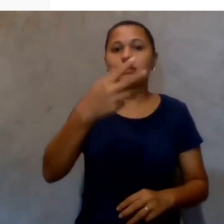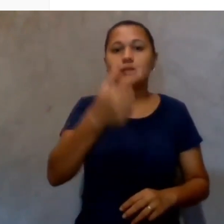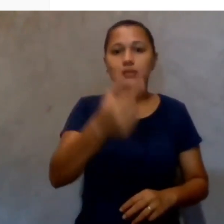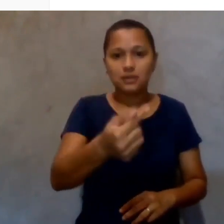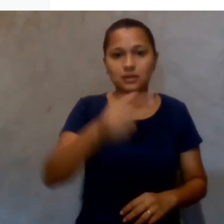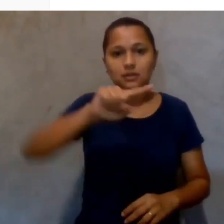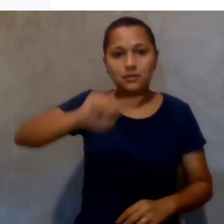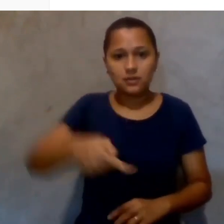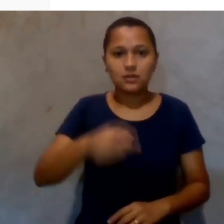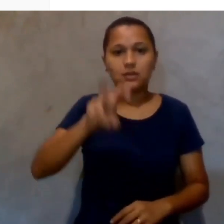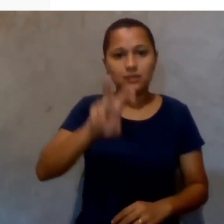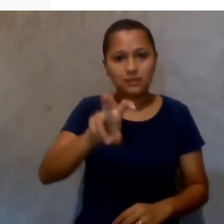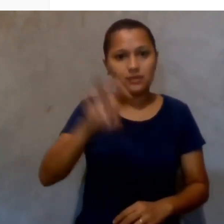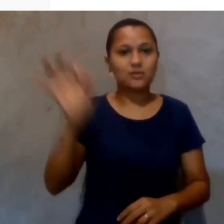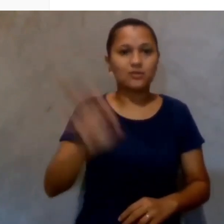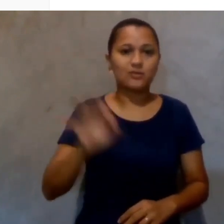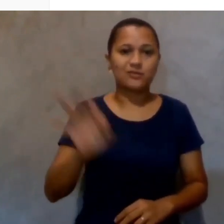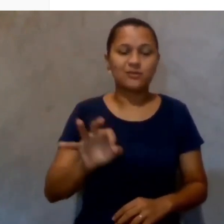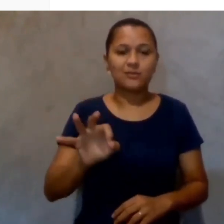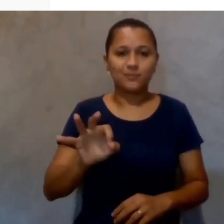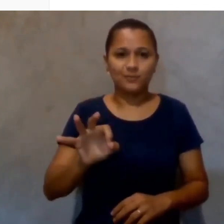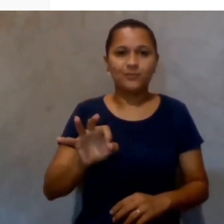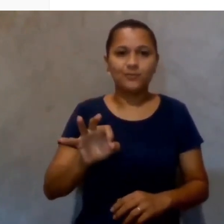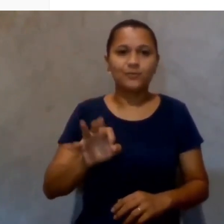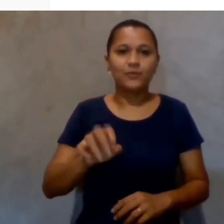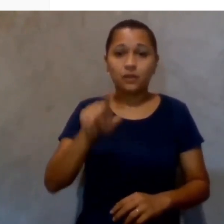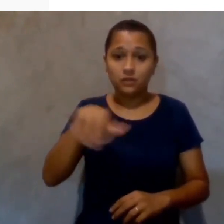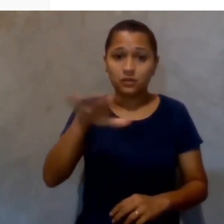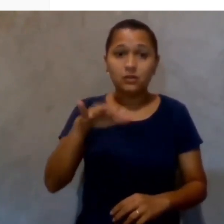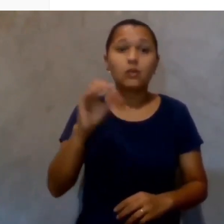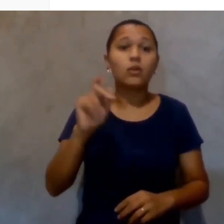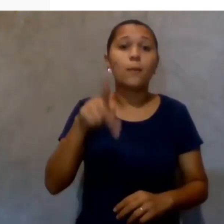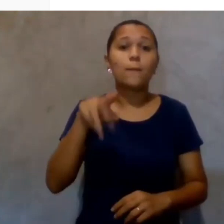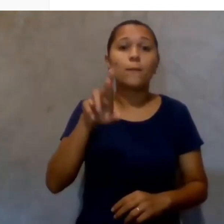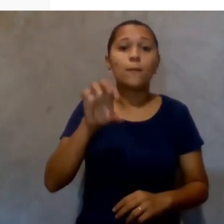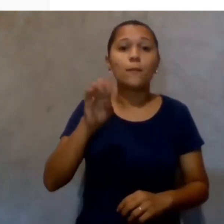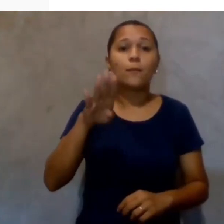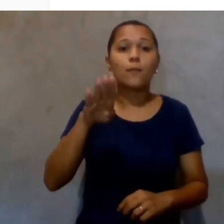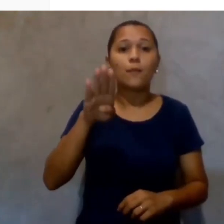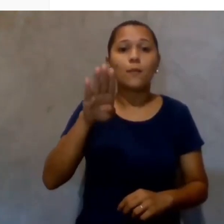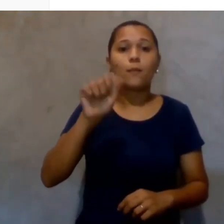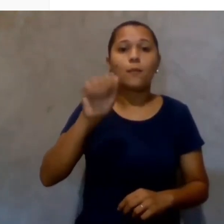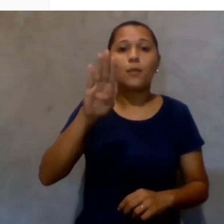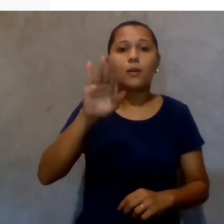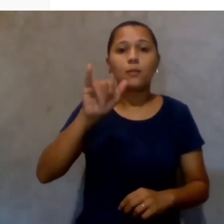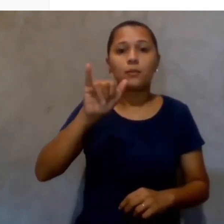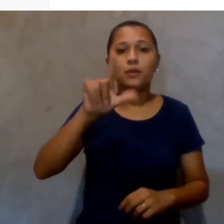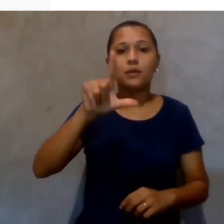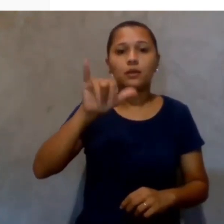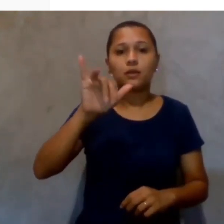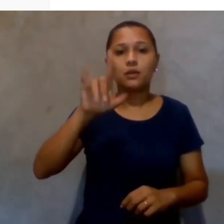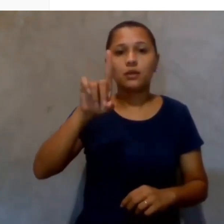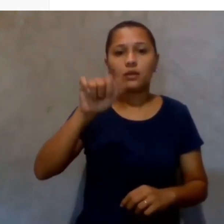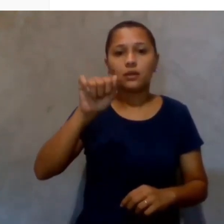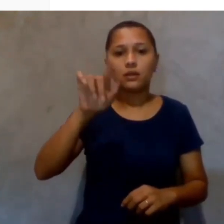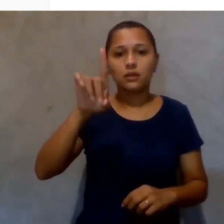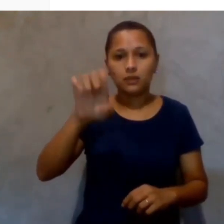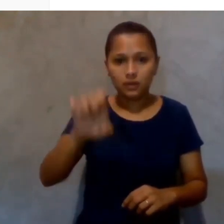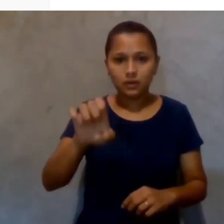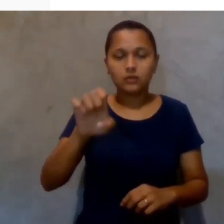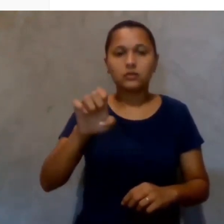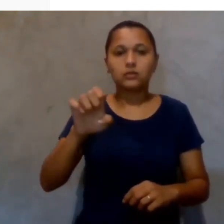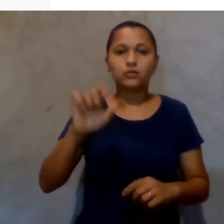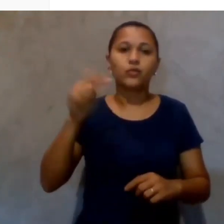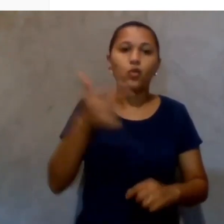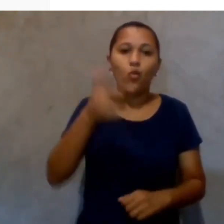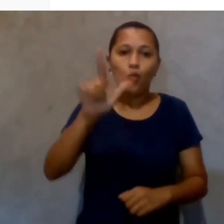gente observar de que forma podemos encontrar o número de elementos do novo espaço amostral, porque nem